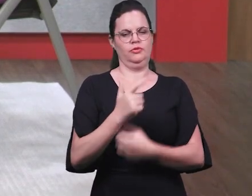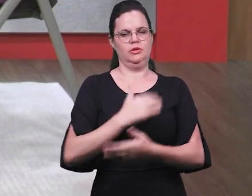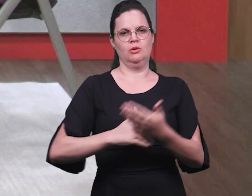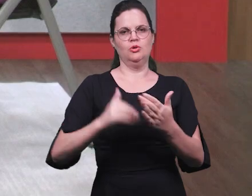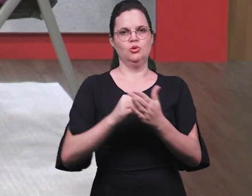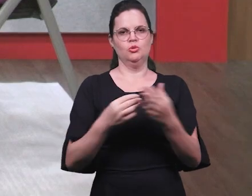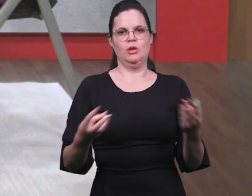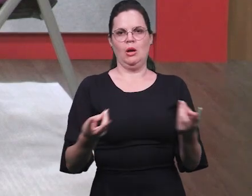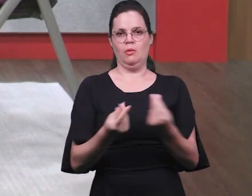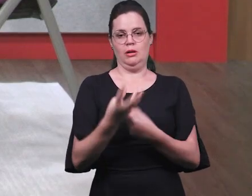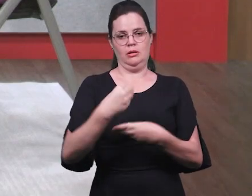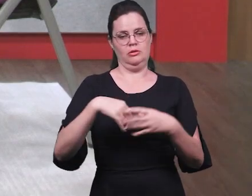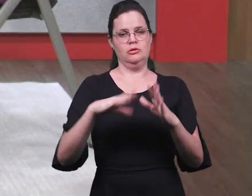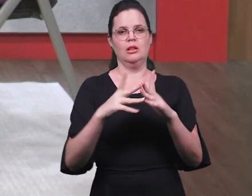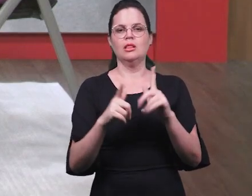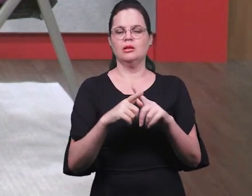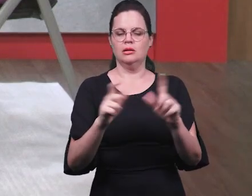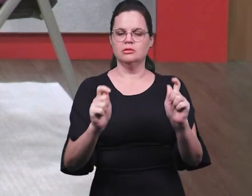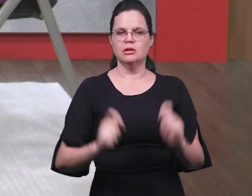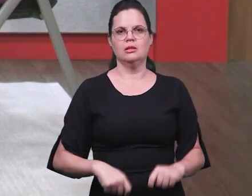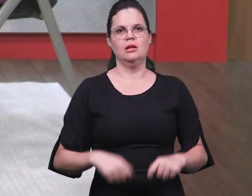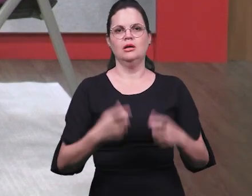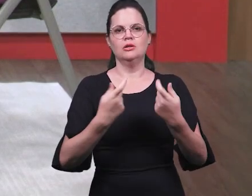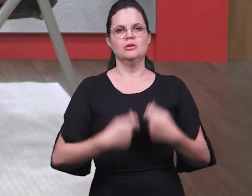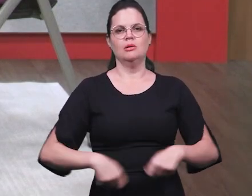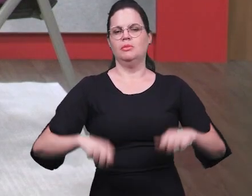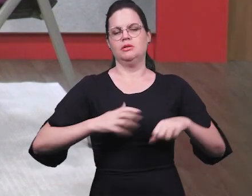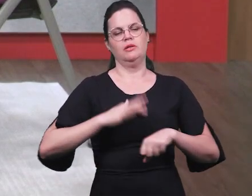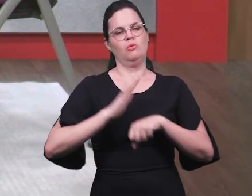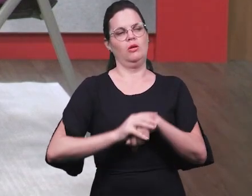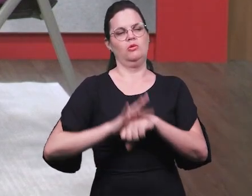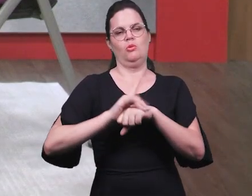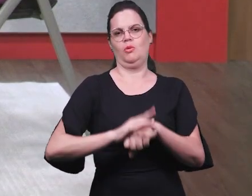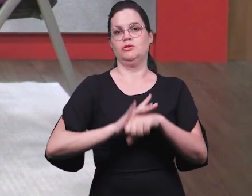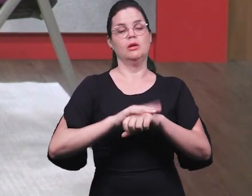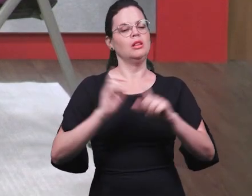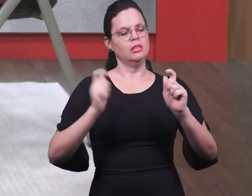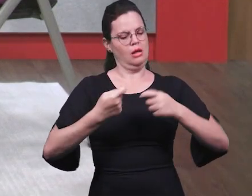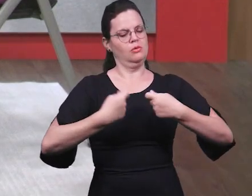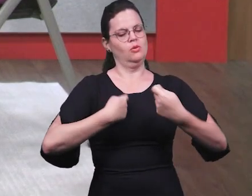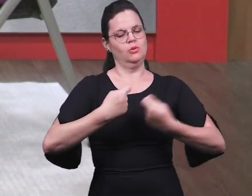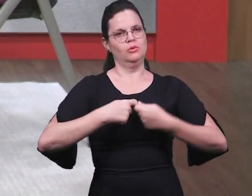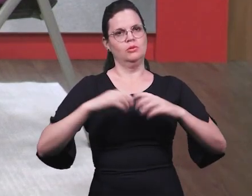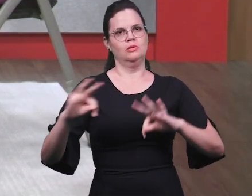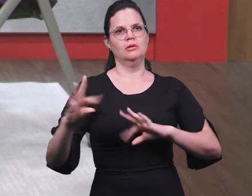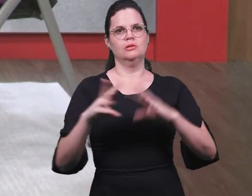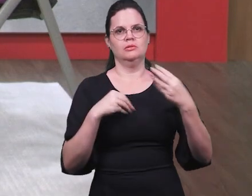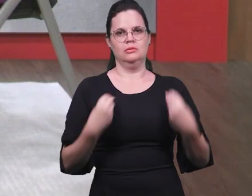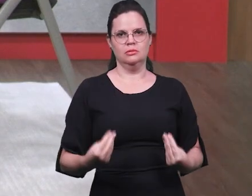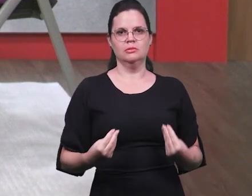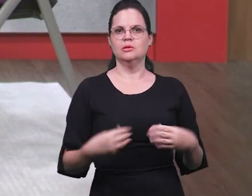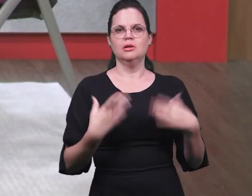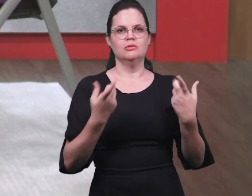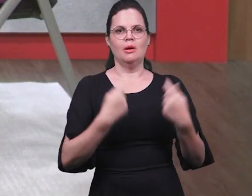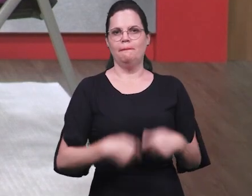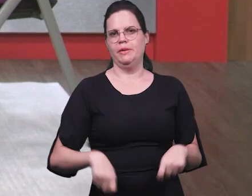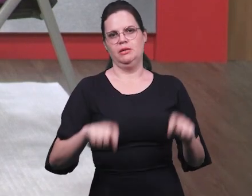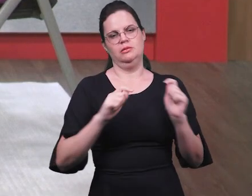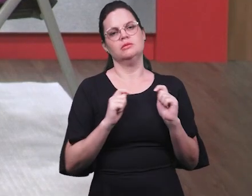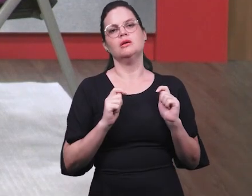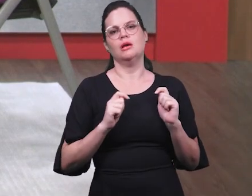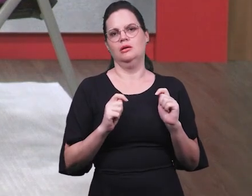a instrumentalidade na casa do Senhor, sem passar por aquelas coisas, aquelas complicações, amputações, diminuição da visão,